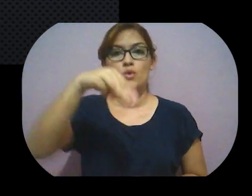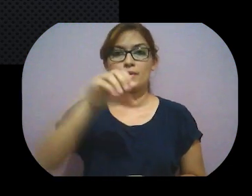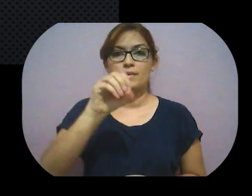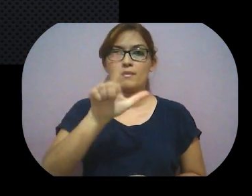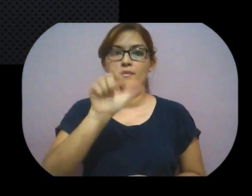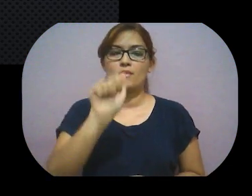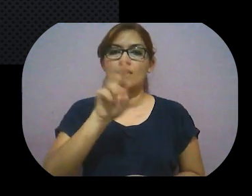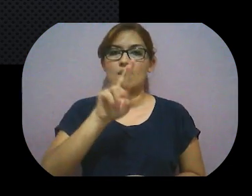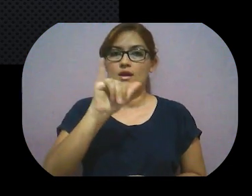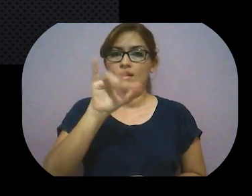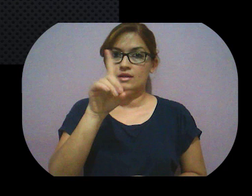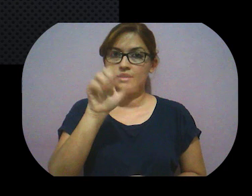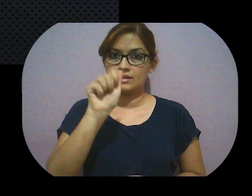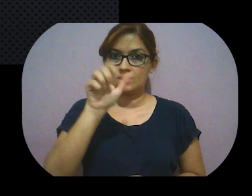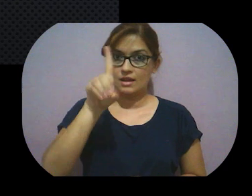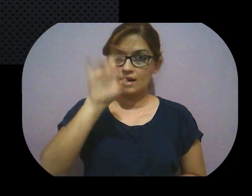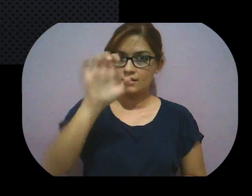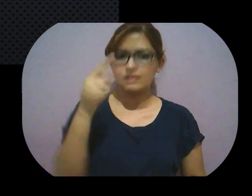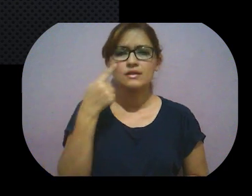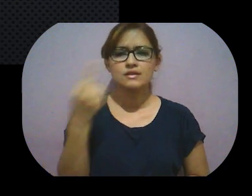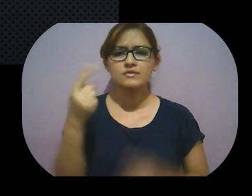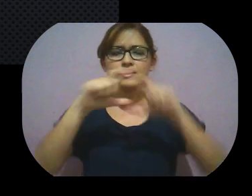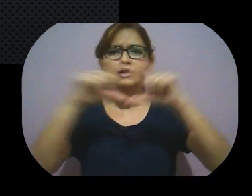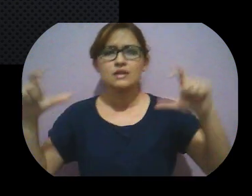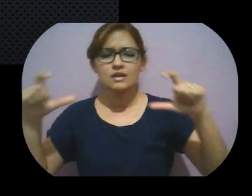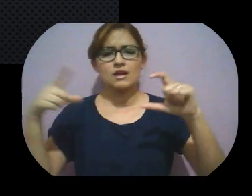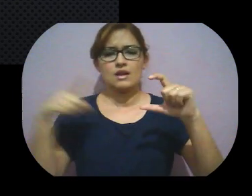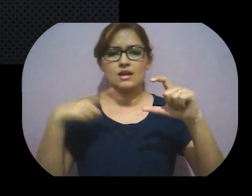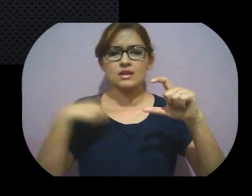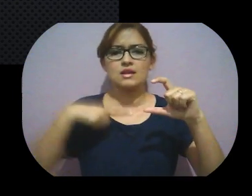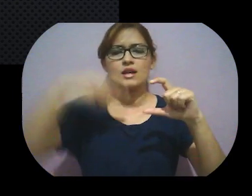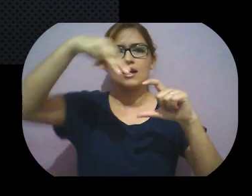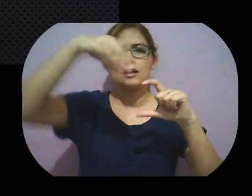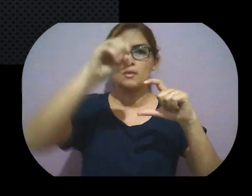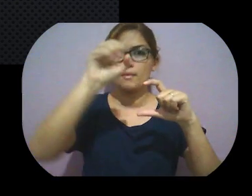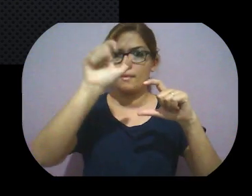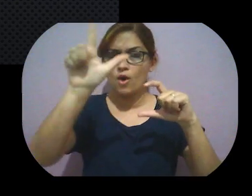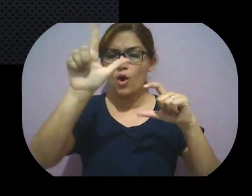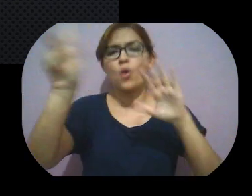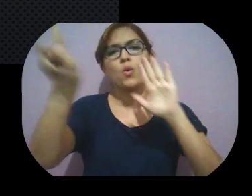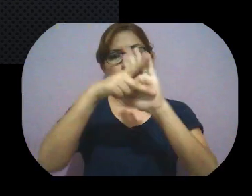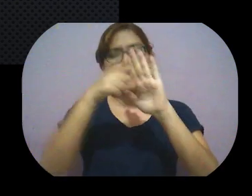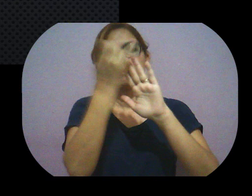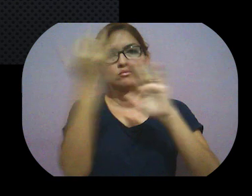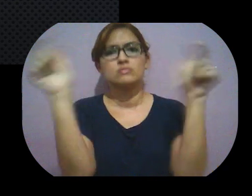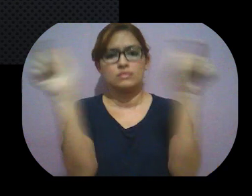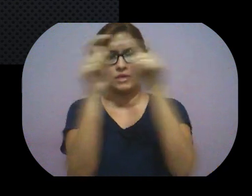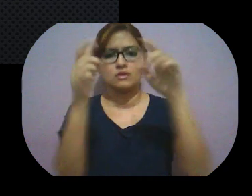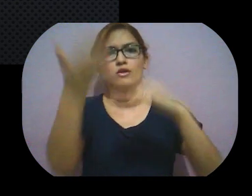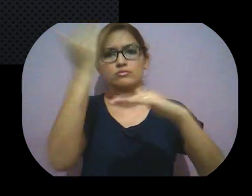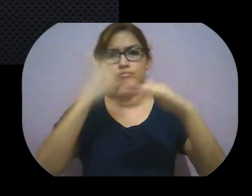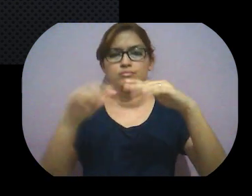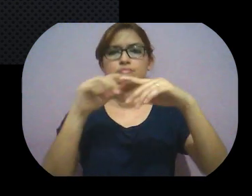é a razão entre o número de mol do soluto e o volume obrigatoriamente em litro. Unidade física, mol por litro, mol por